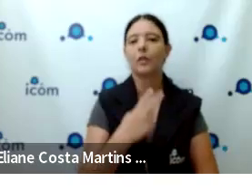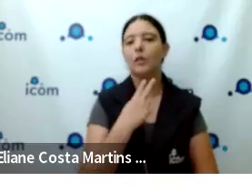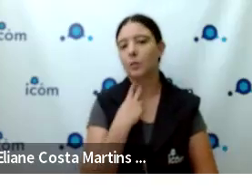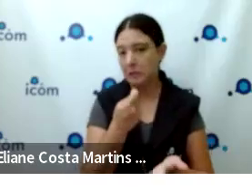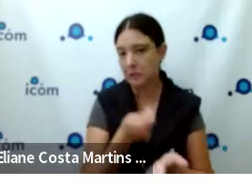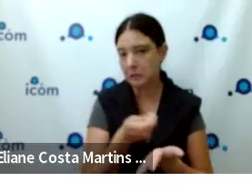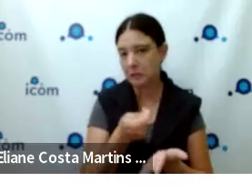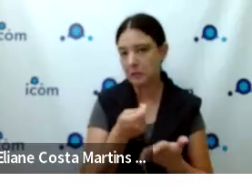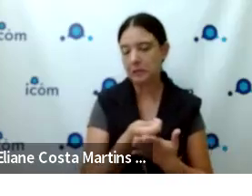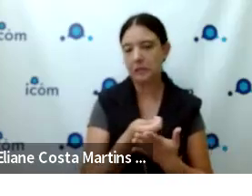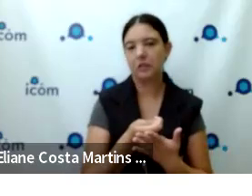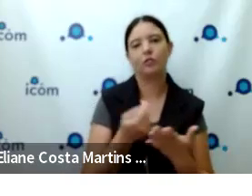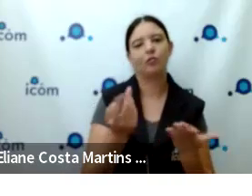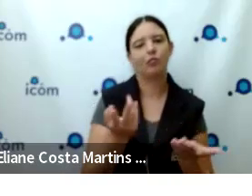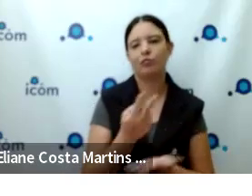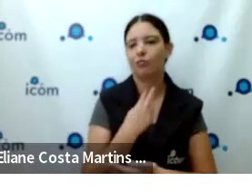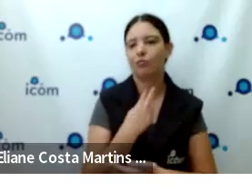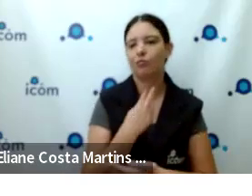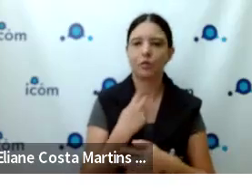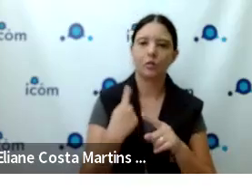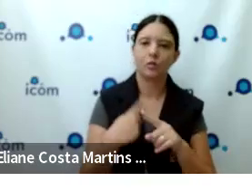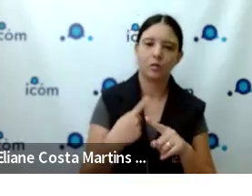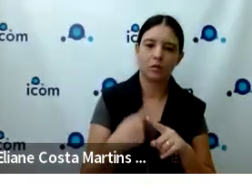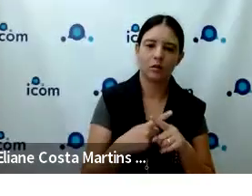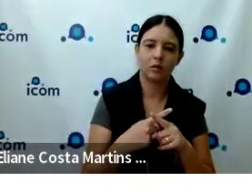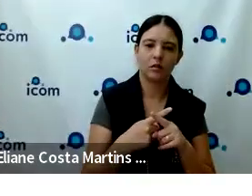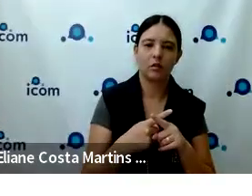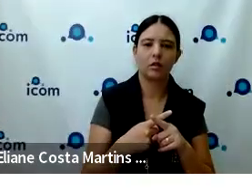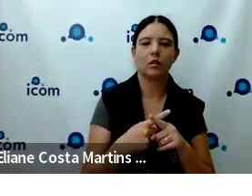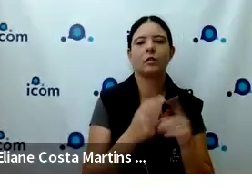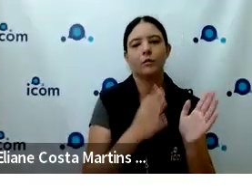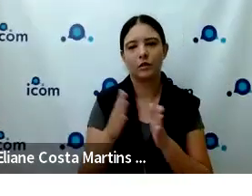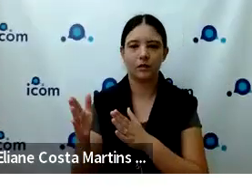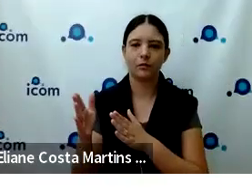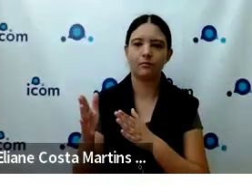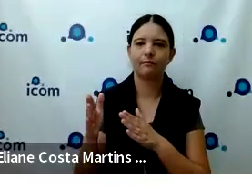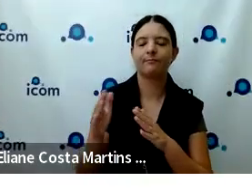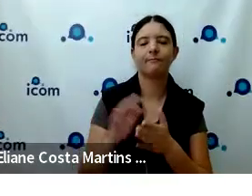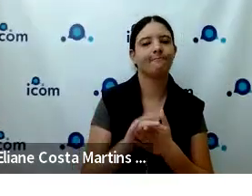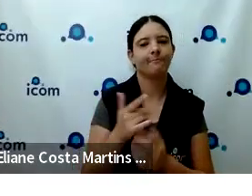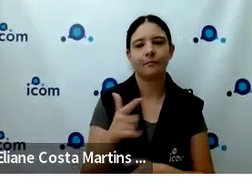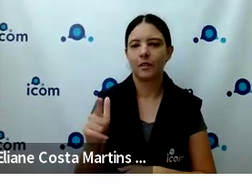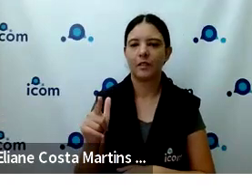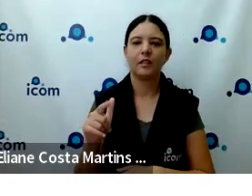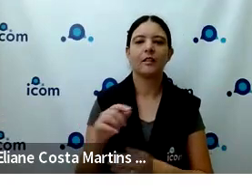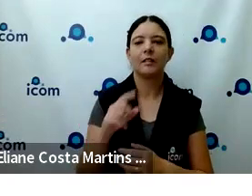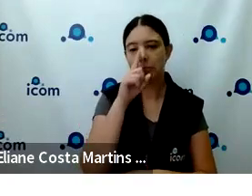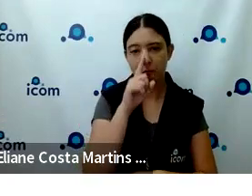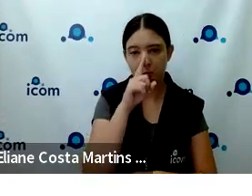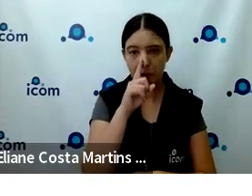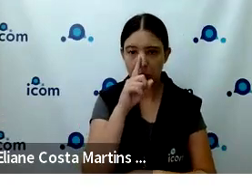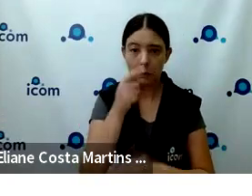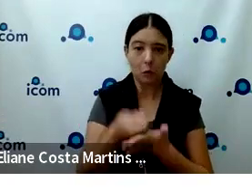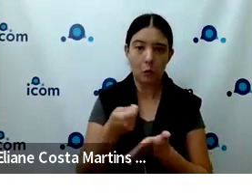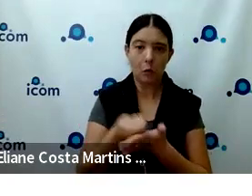o valor enquanto o processo está tramitando, não há sucumbência nem risco de agravamento da